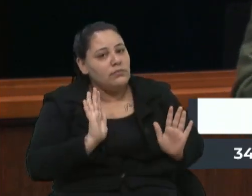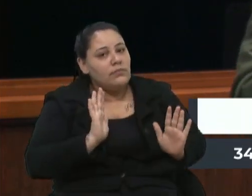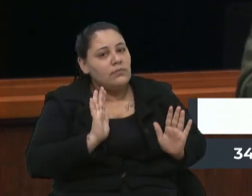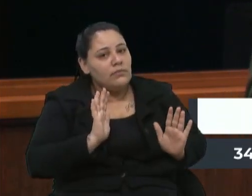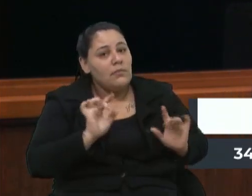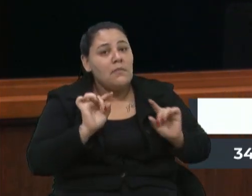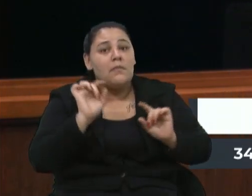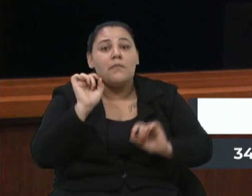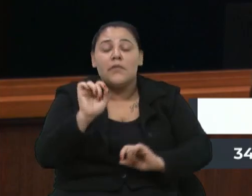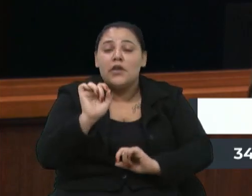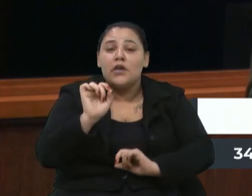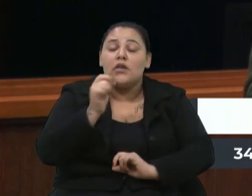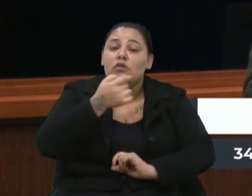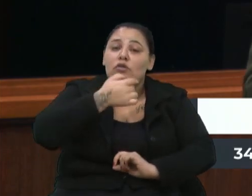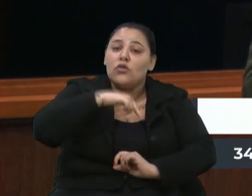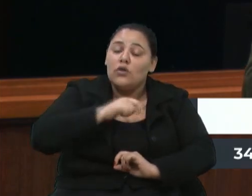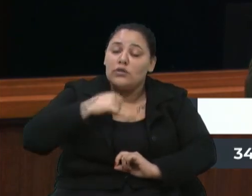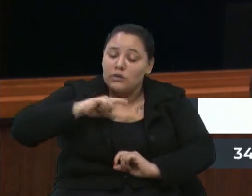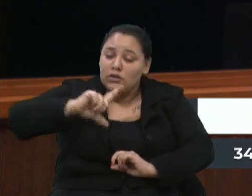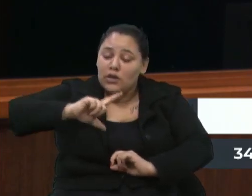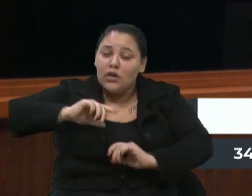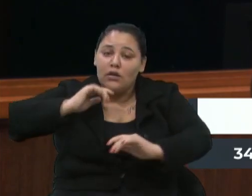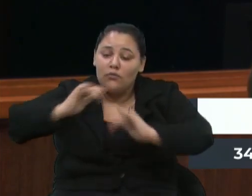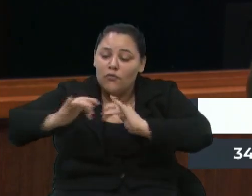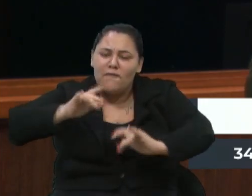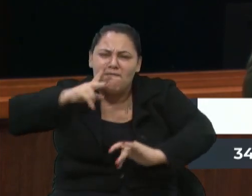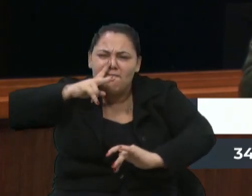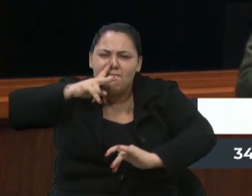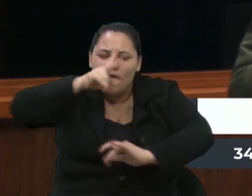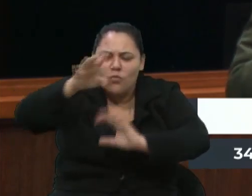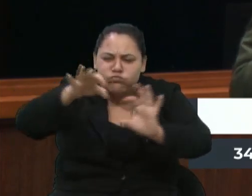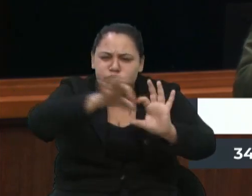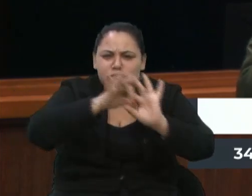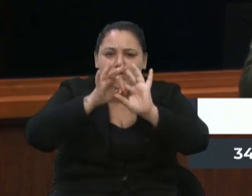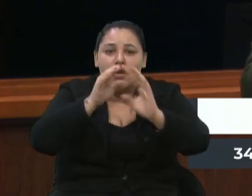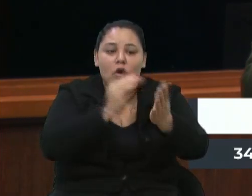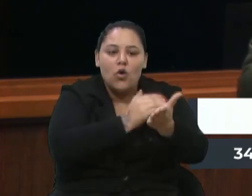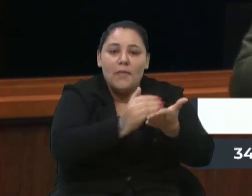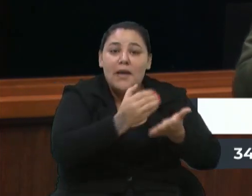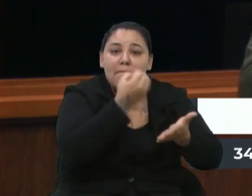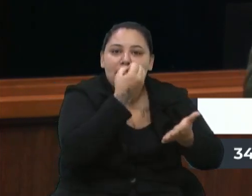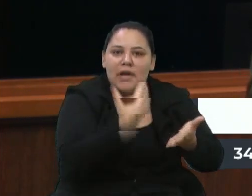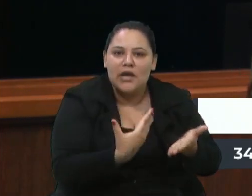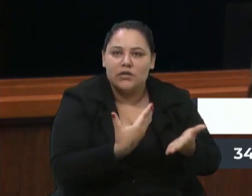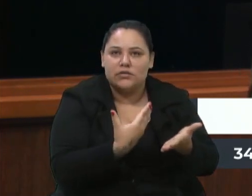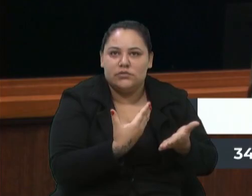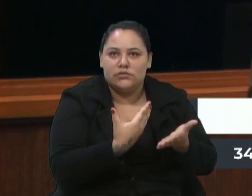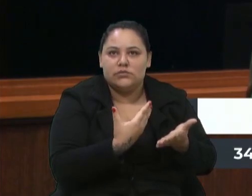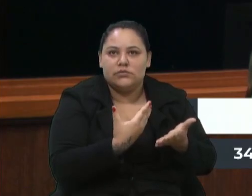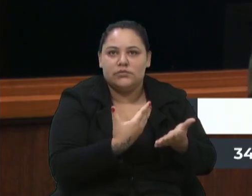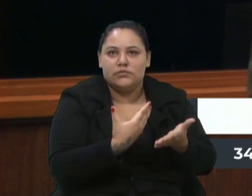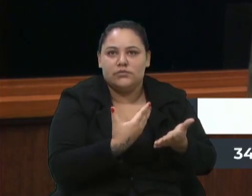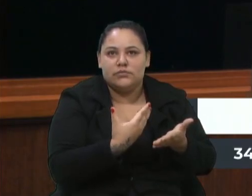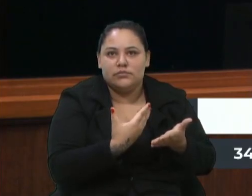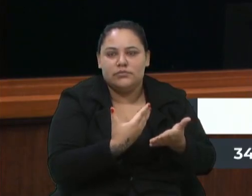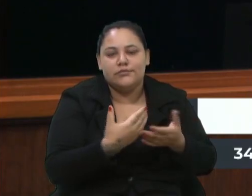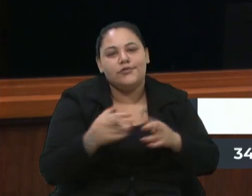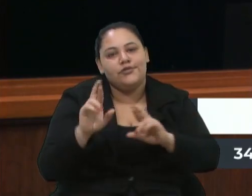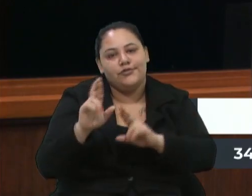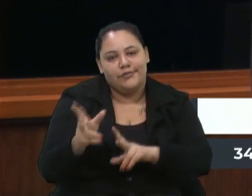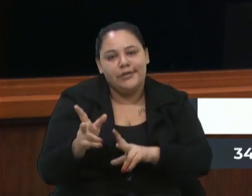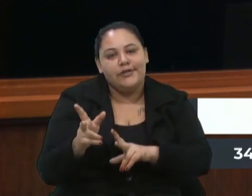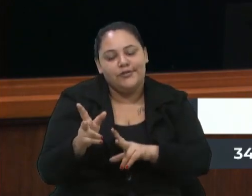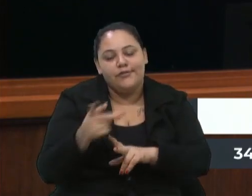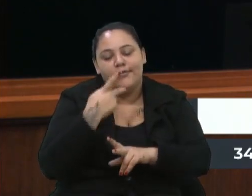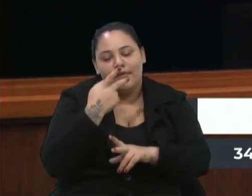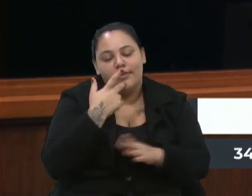Que tenha um movimento forte, que comece bem, diferente do que saiu esses tempos no